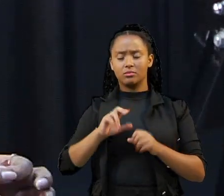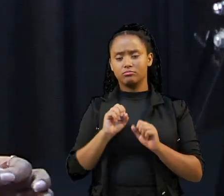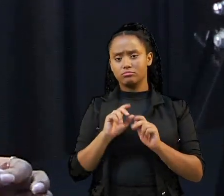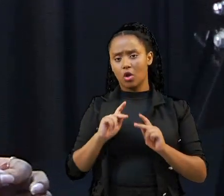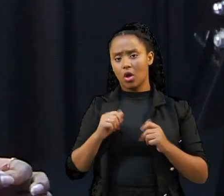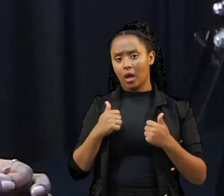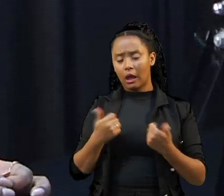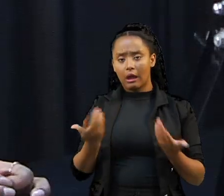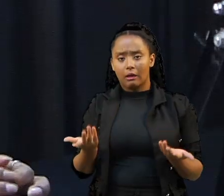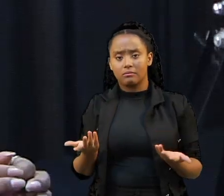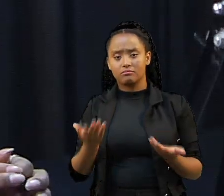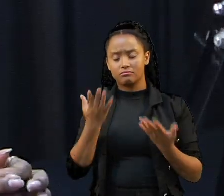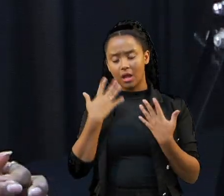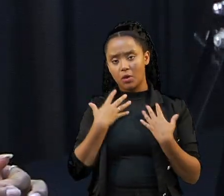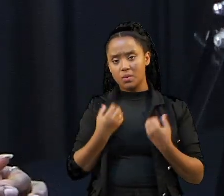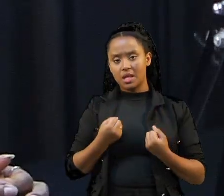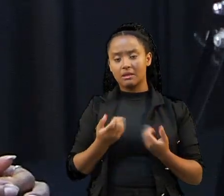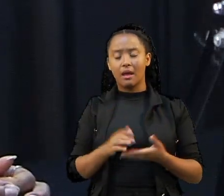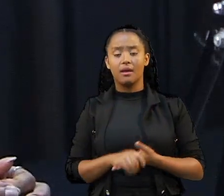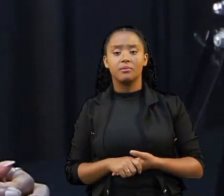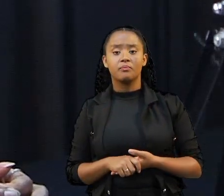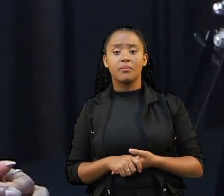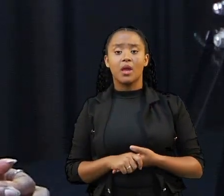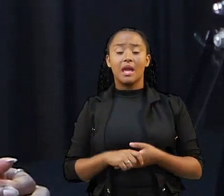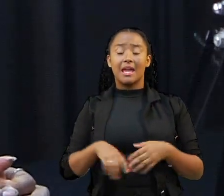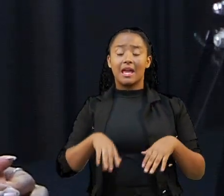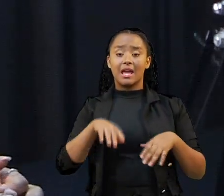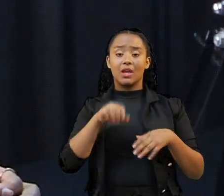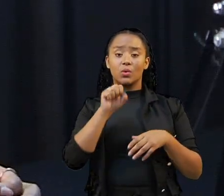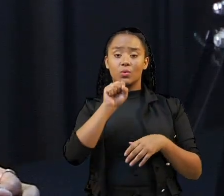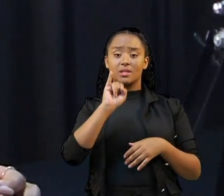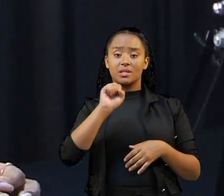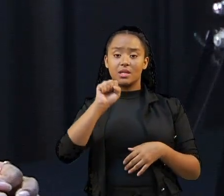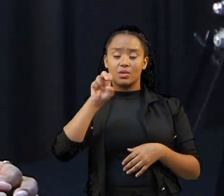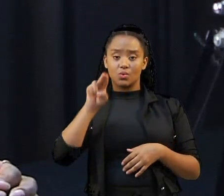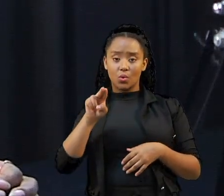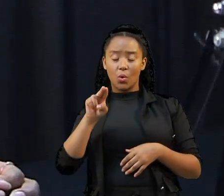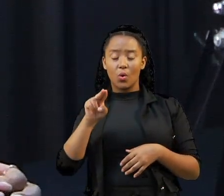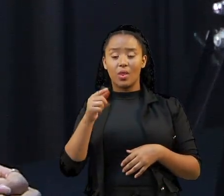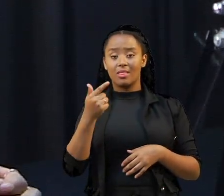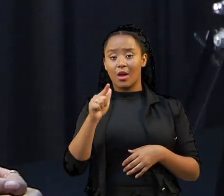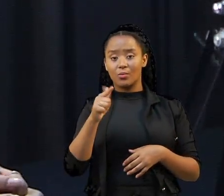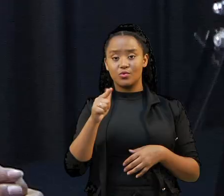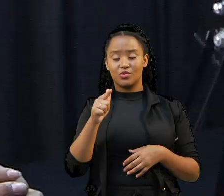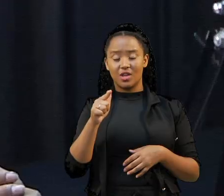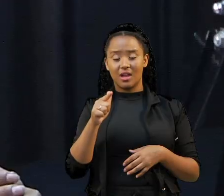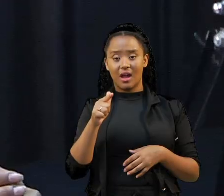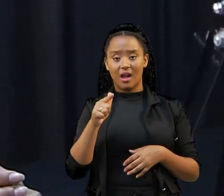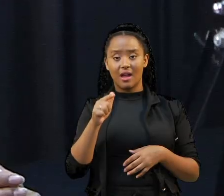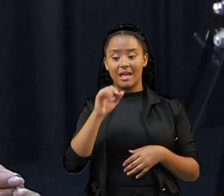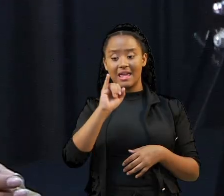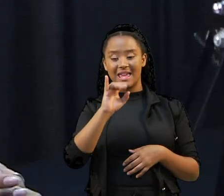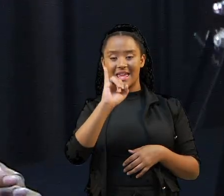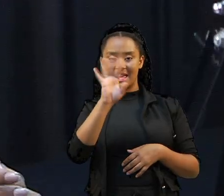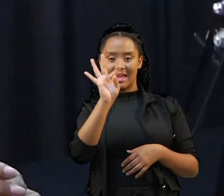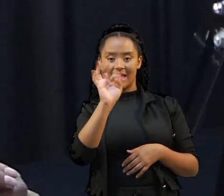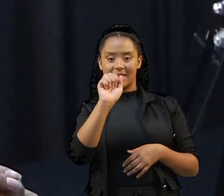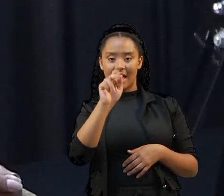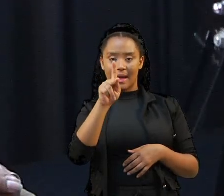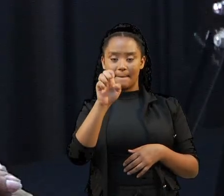em Itapema. Lá não tinha Universidade Federal. Aí só tinha